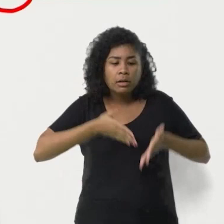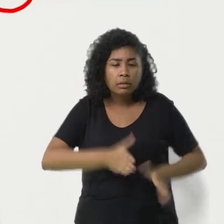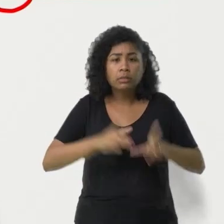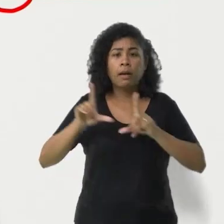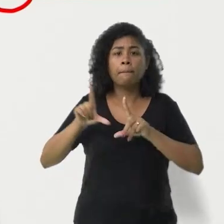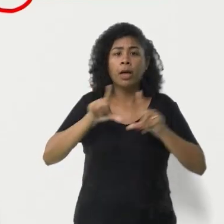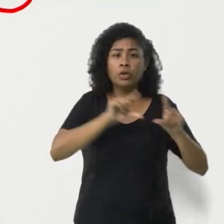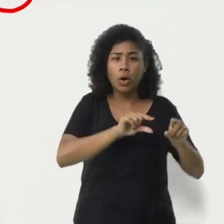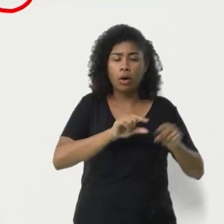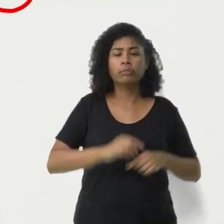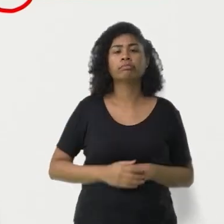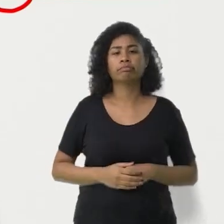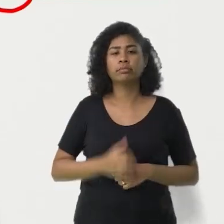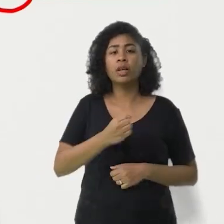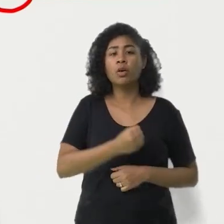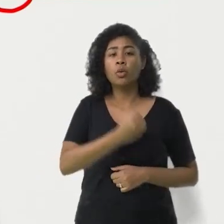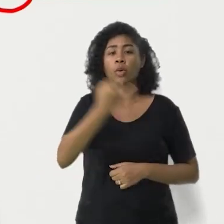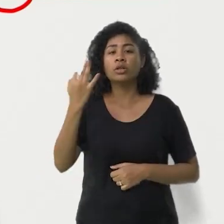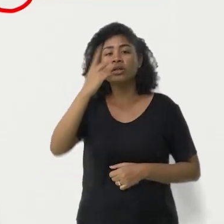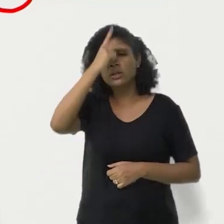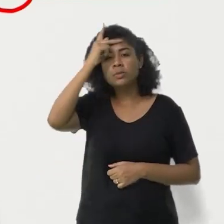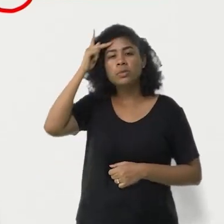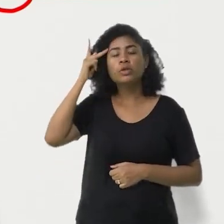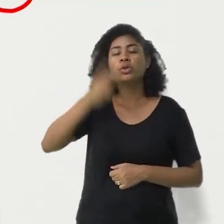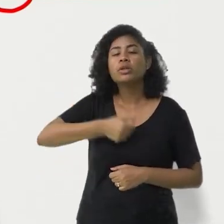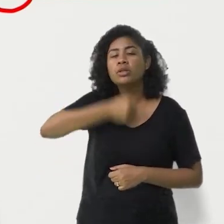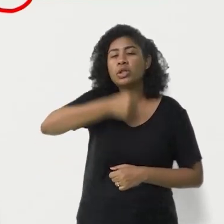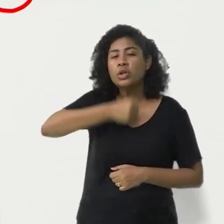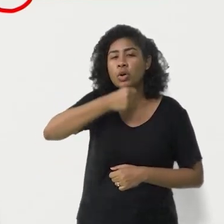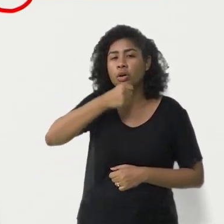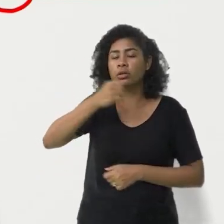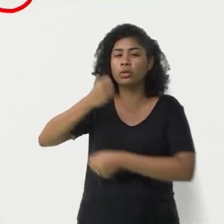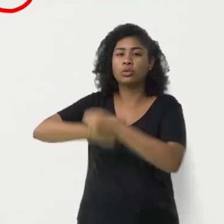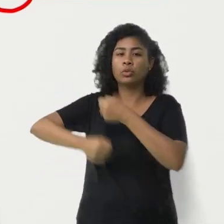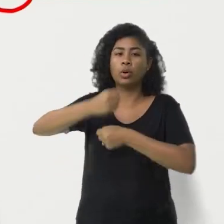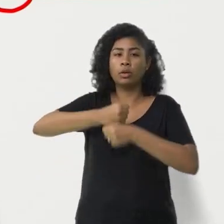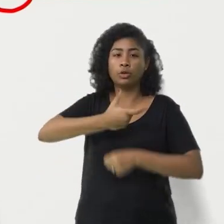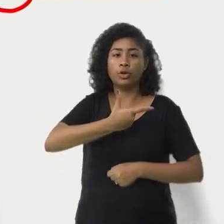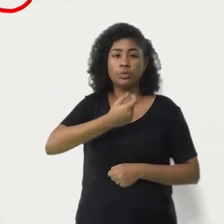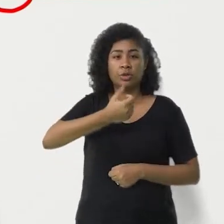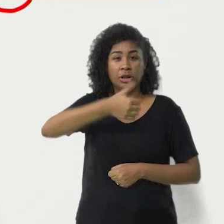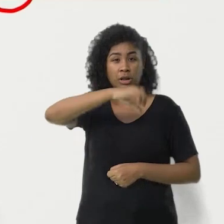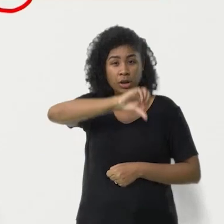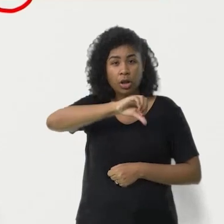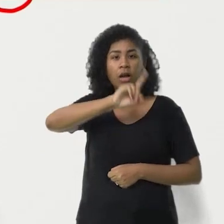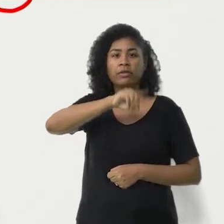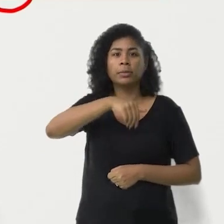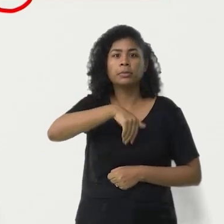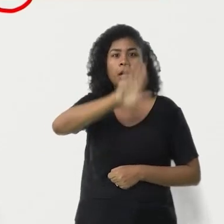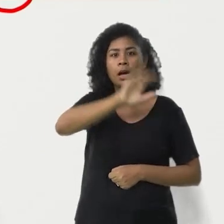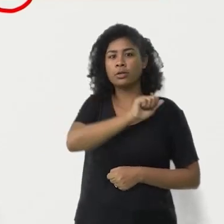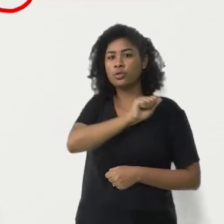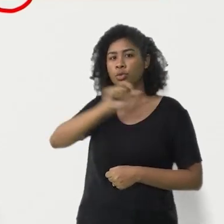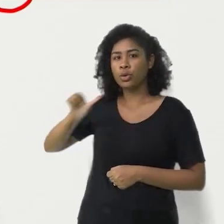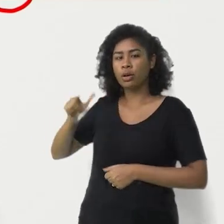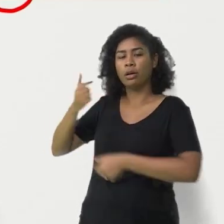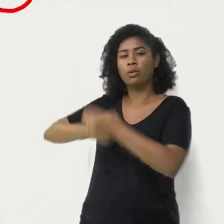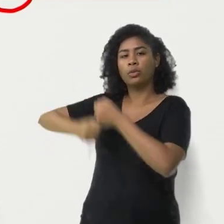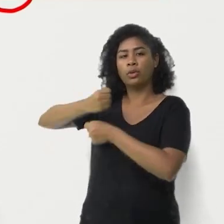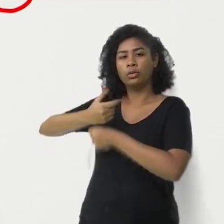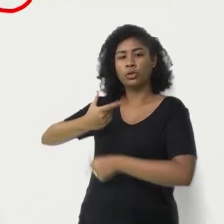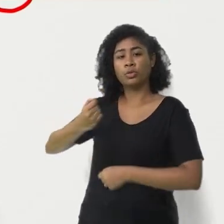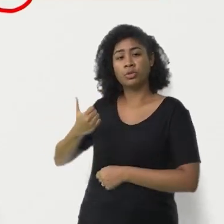de idosos, olha só, de 2019 é maior do que a de 2012. E